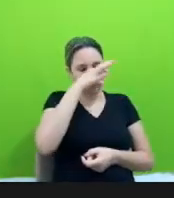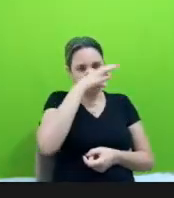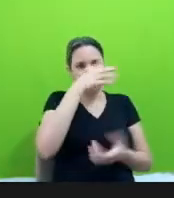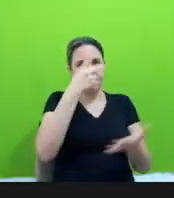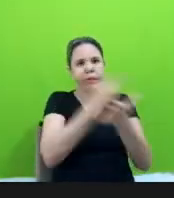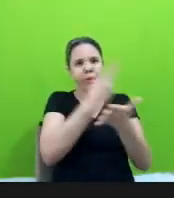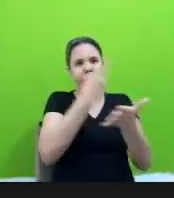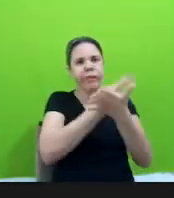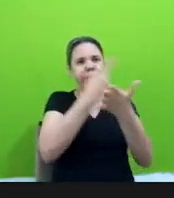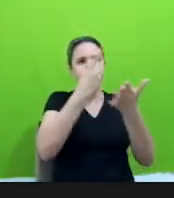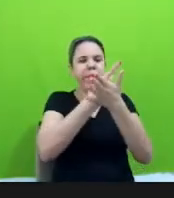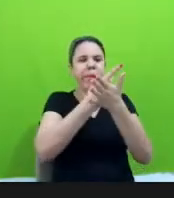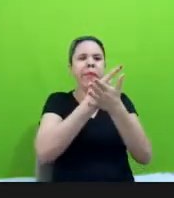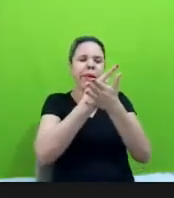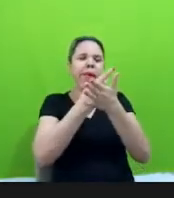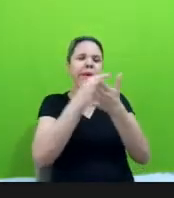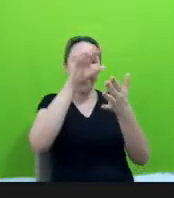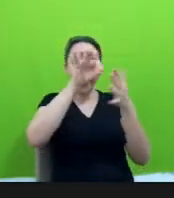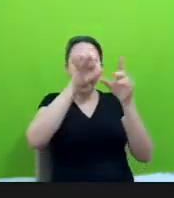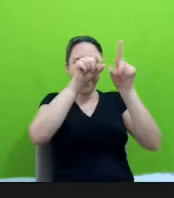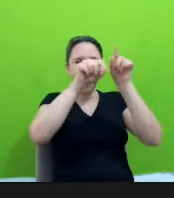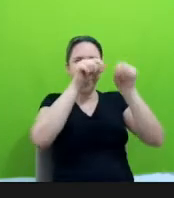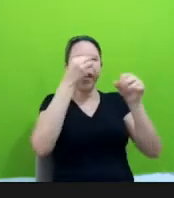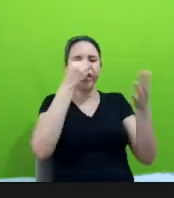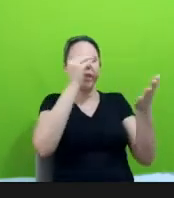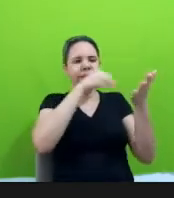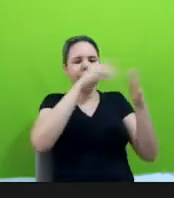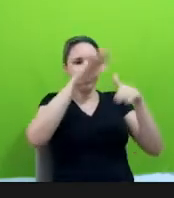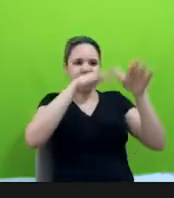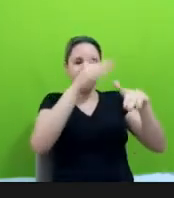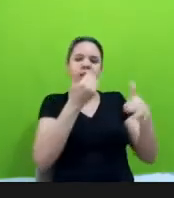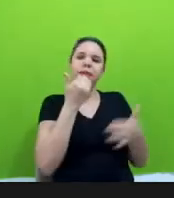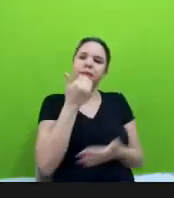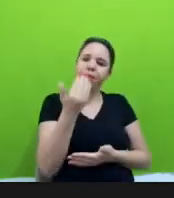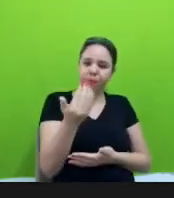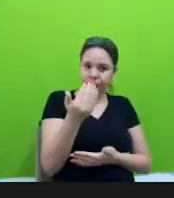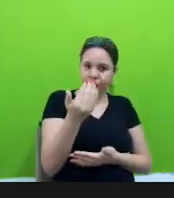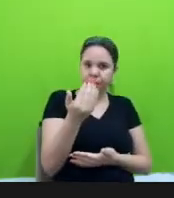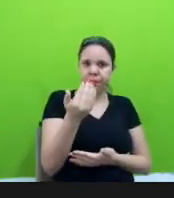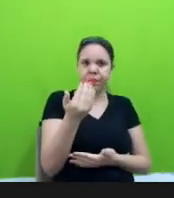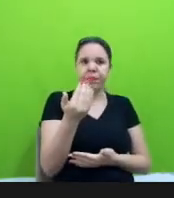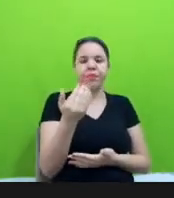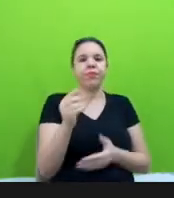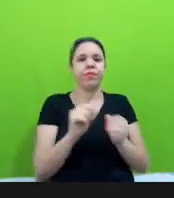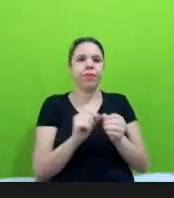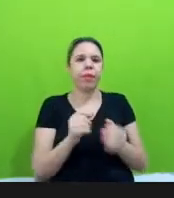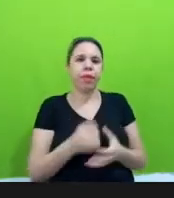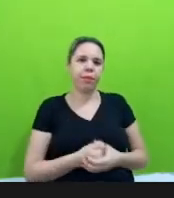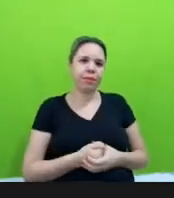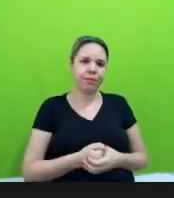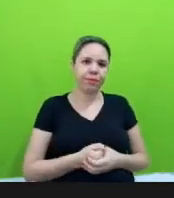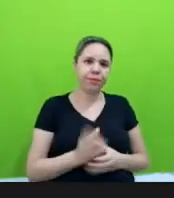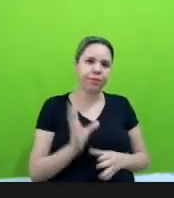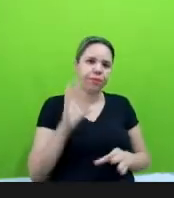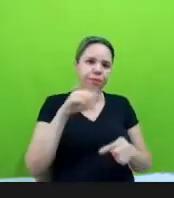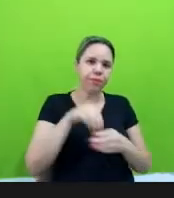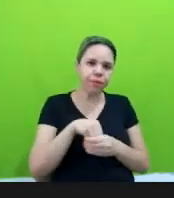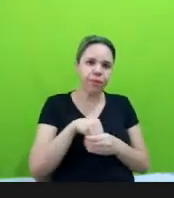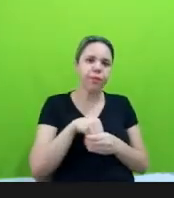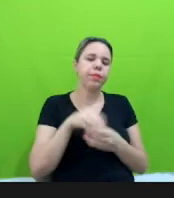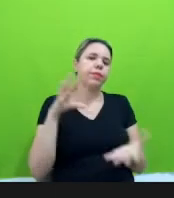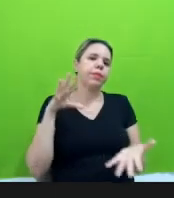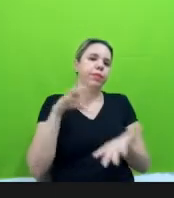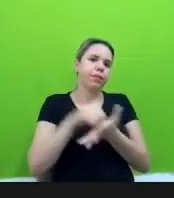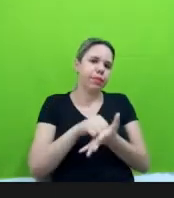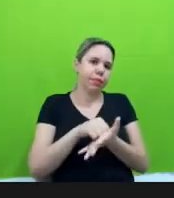LAI também, que às vezes a pessoa simplesmente ignora algum pedido, apesar de serem pedidos ali dentro de cadastros